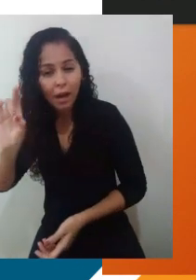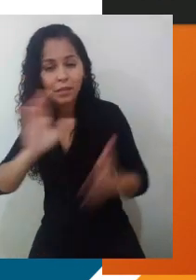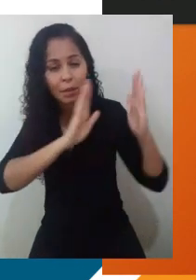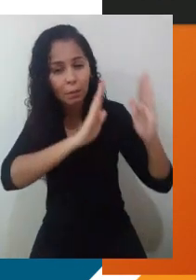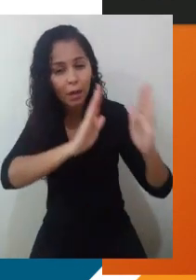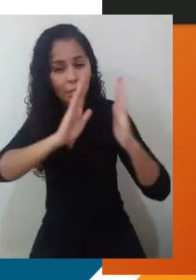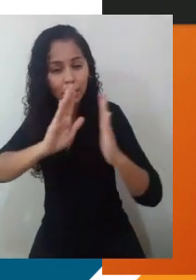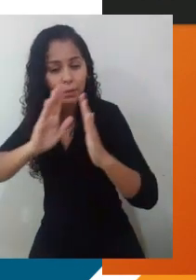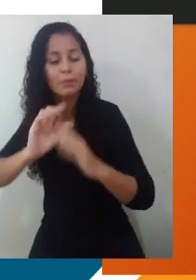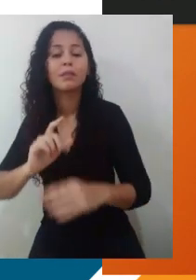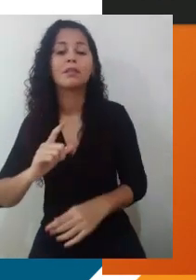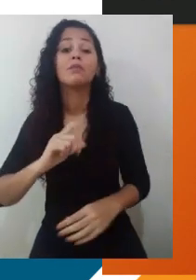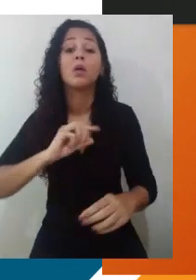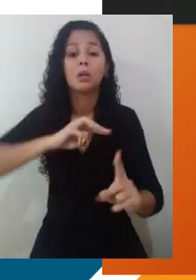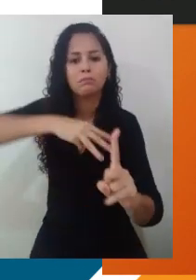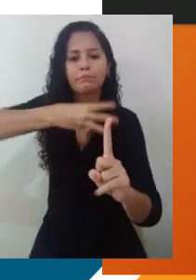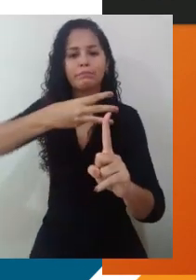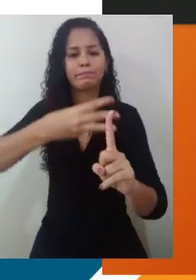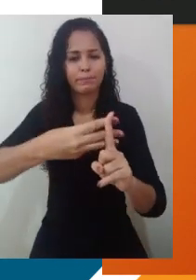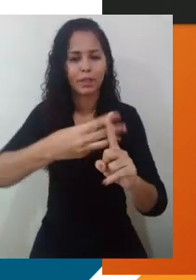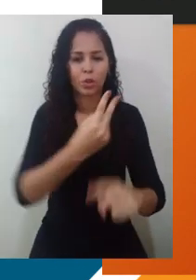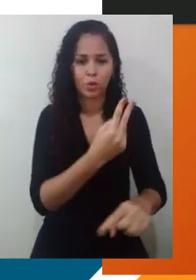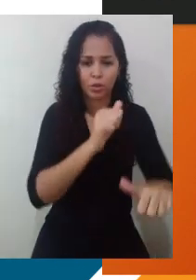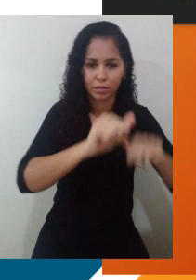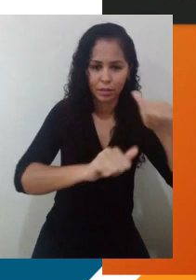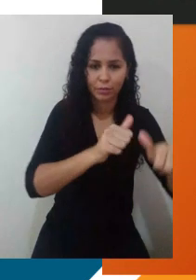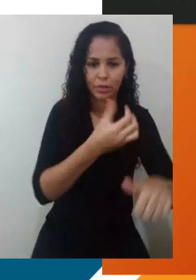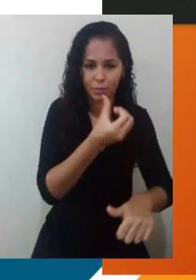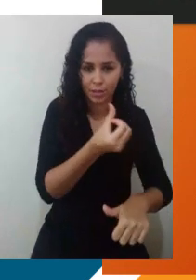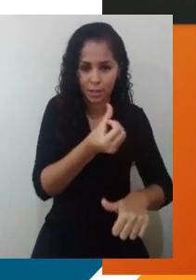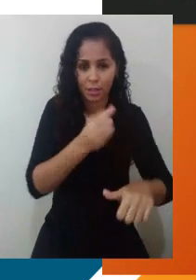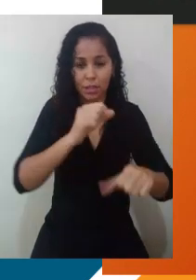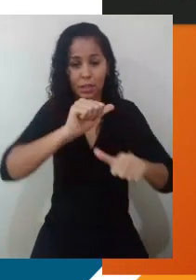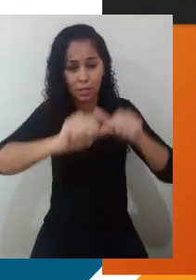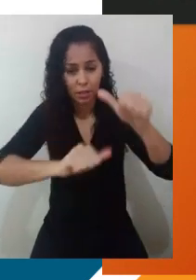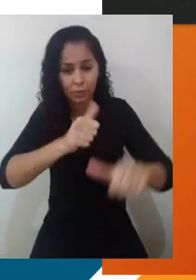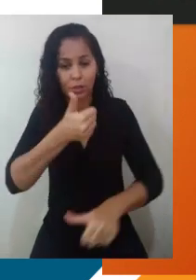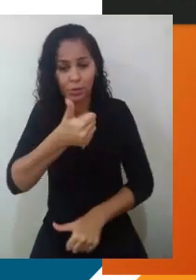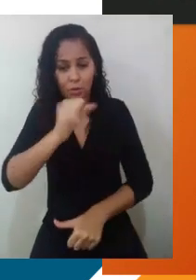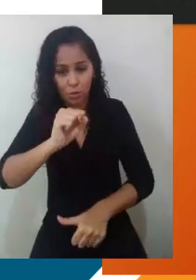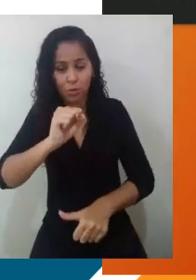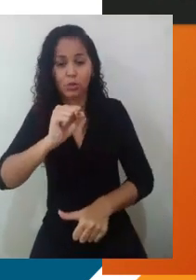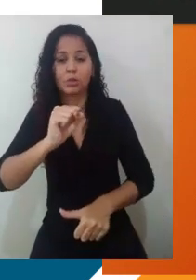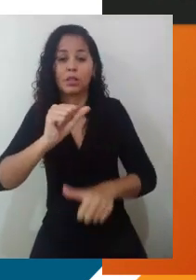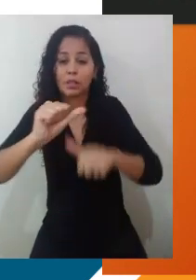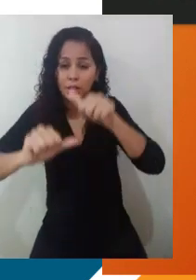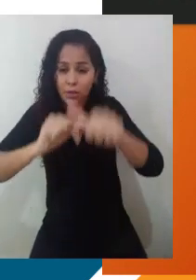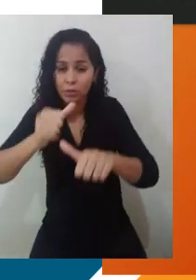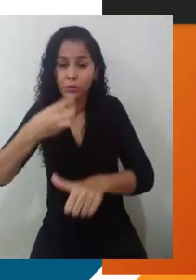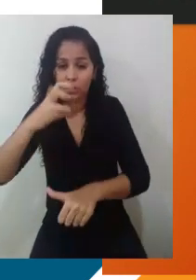um dos integrantes dessa soma será triplicado. O 2 vira 6, o 6 vira 18, o 18 vira 54,